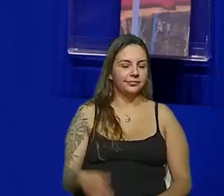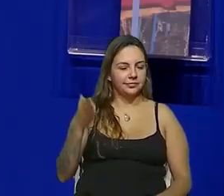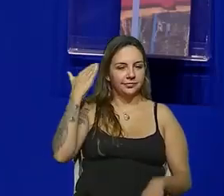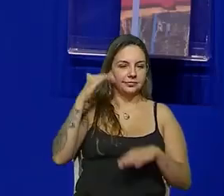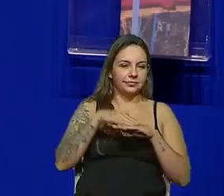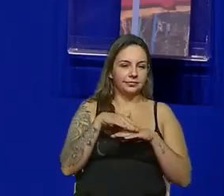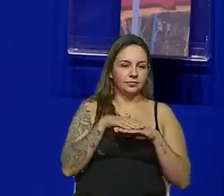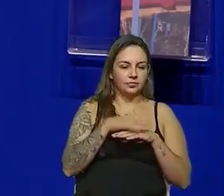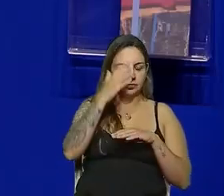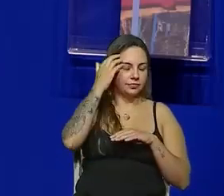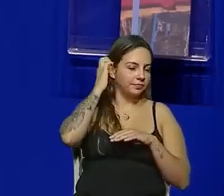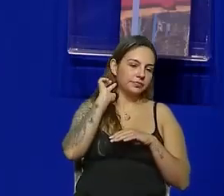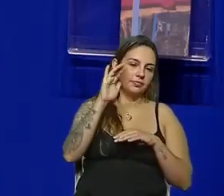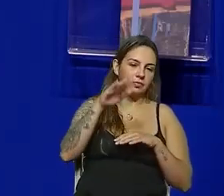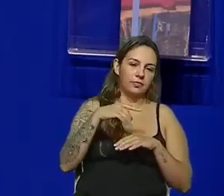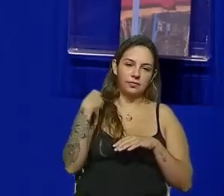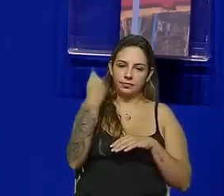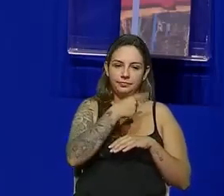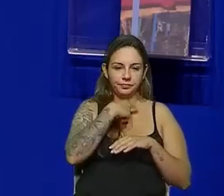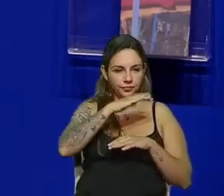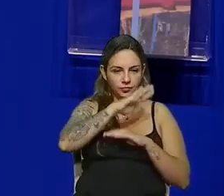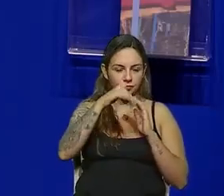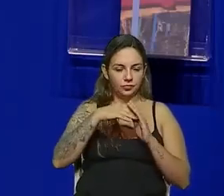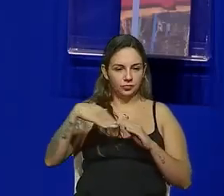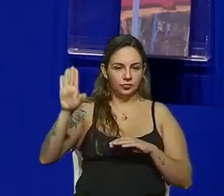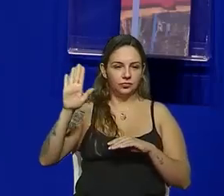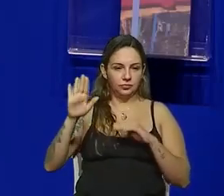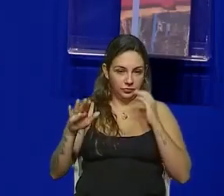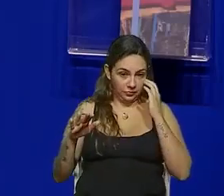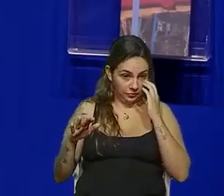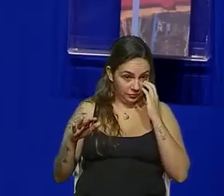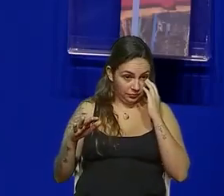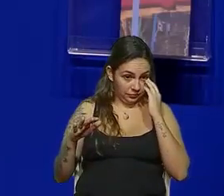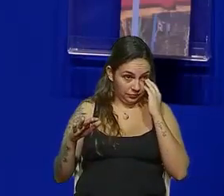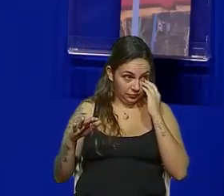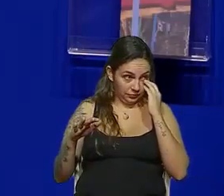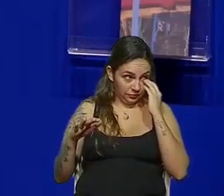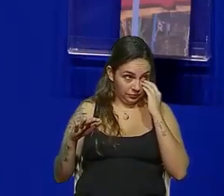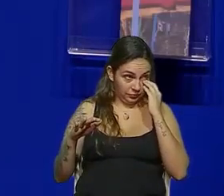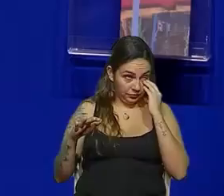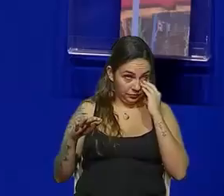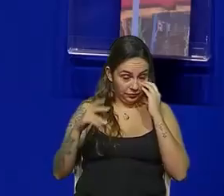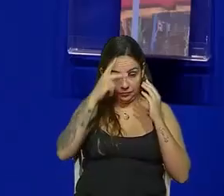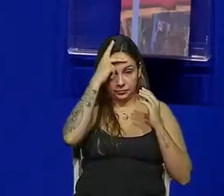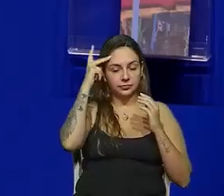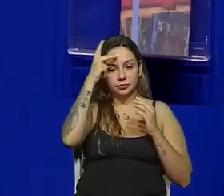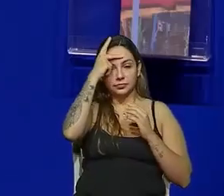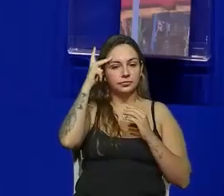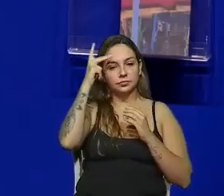naquela noite, naquela tarde, nós fomos todos para a Sé. Eram gente,